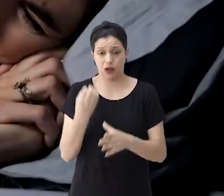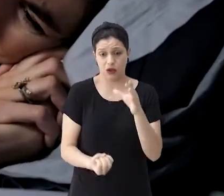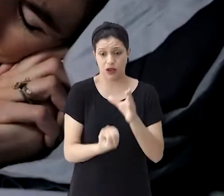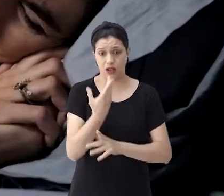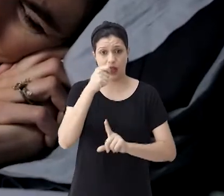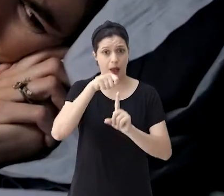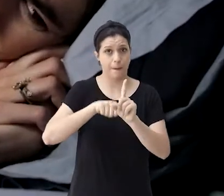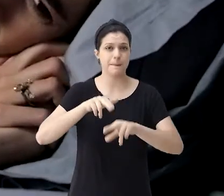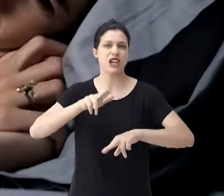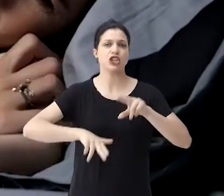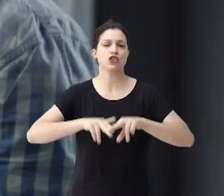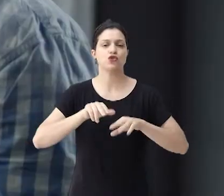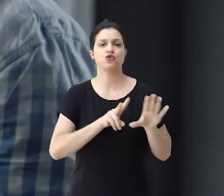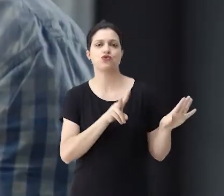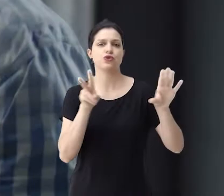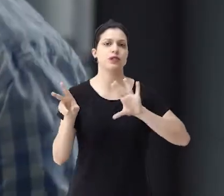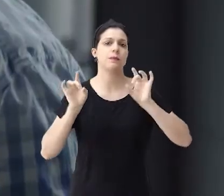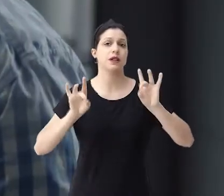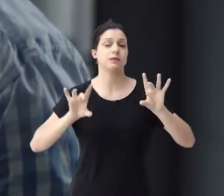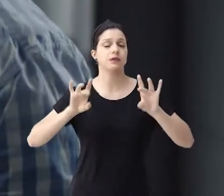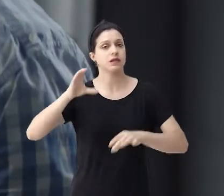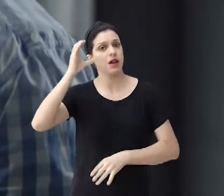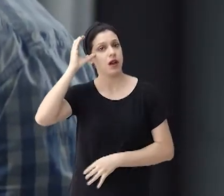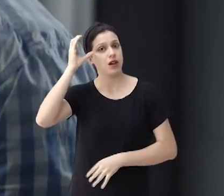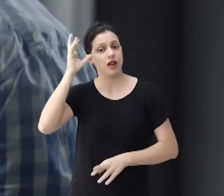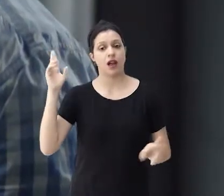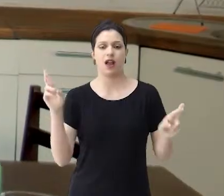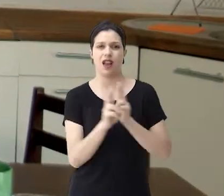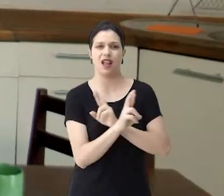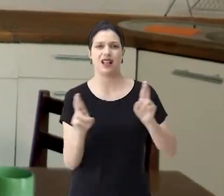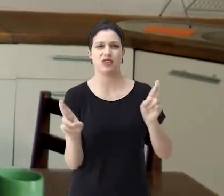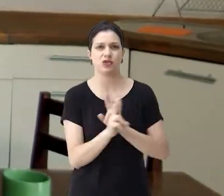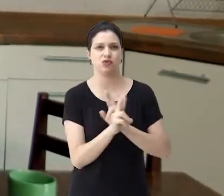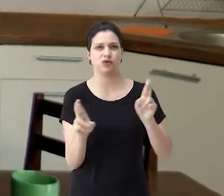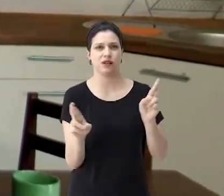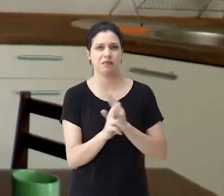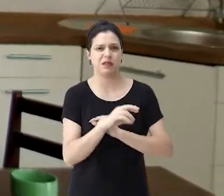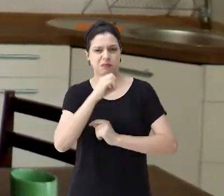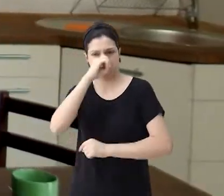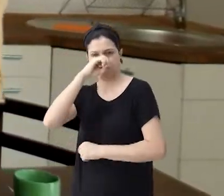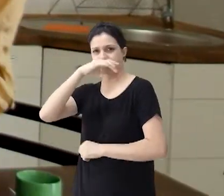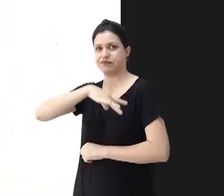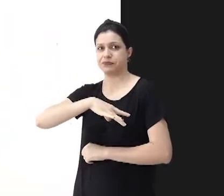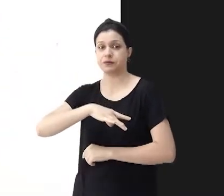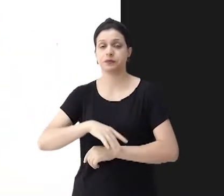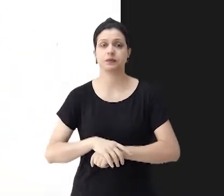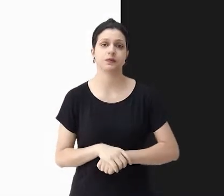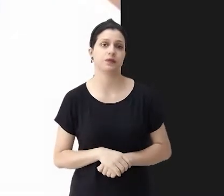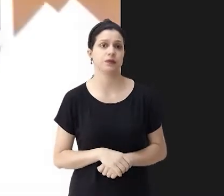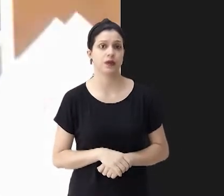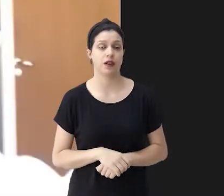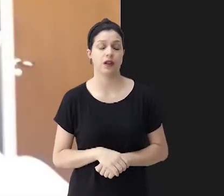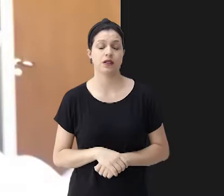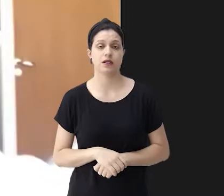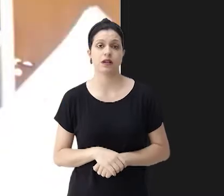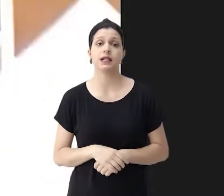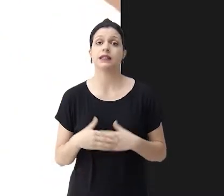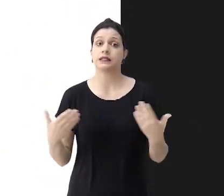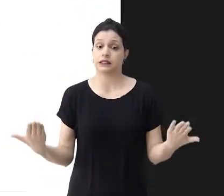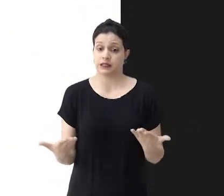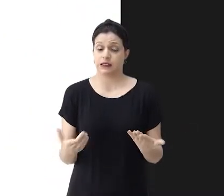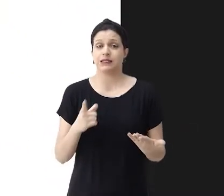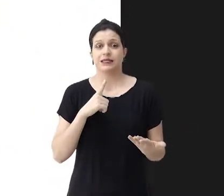de lei que cria, no mês de junho, a Semana de Conscientização e Combate ao Relacionamento Abusivo. Infelizmente, durante a pandemia,